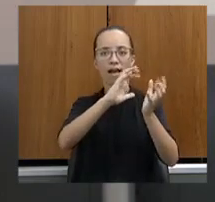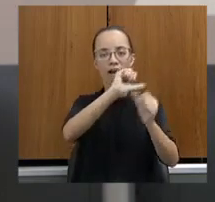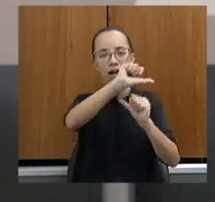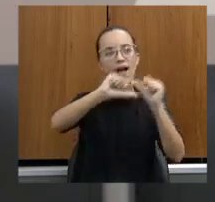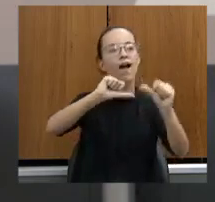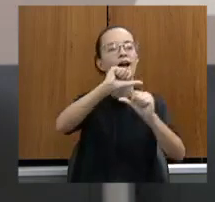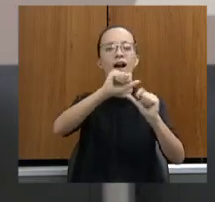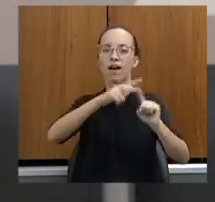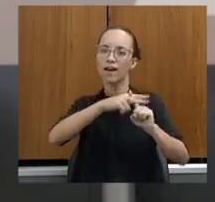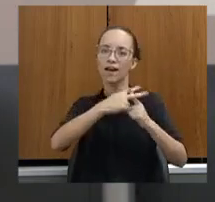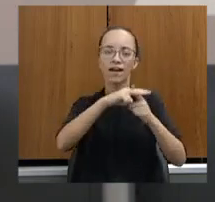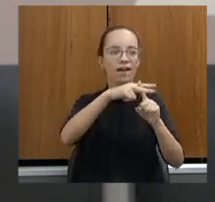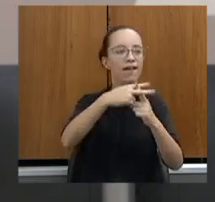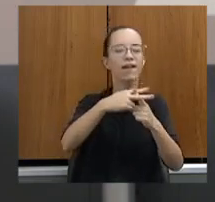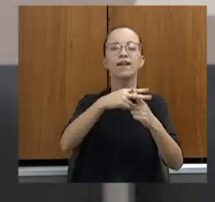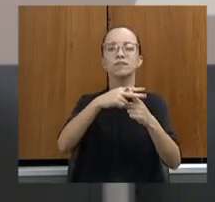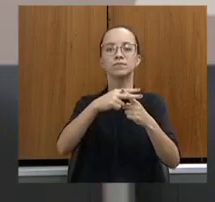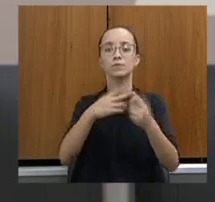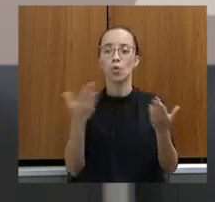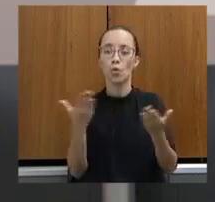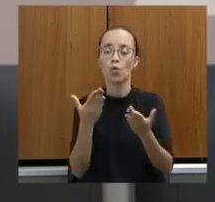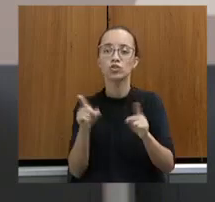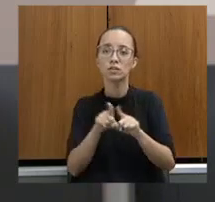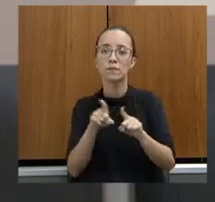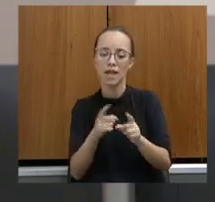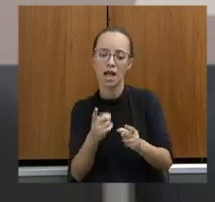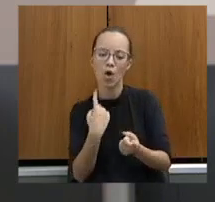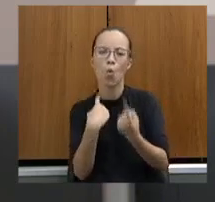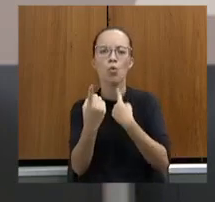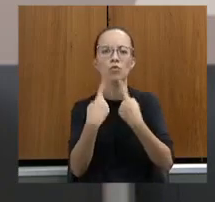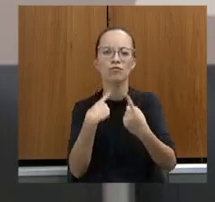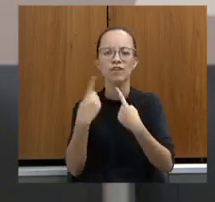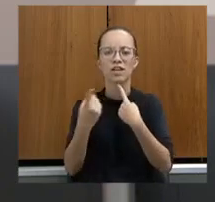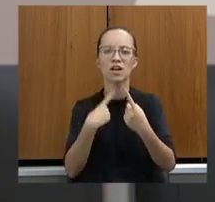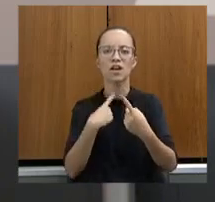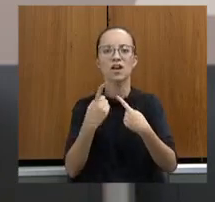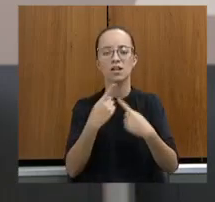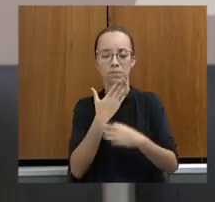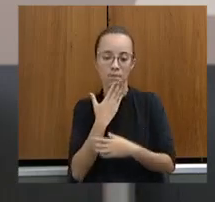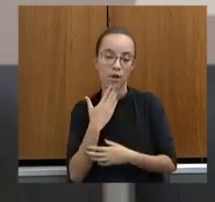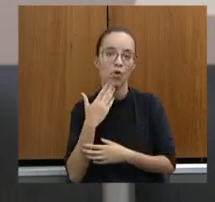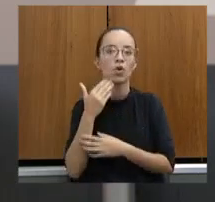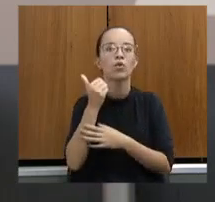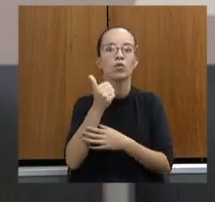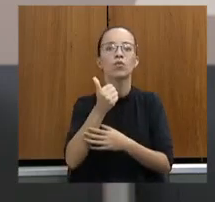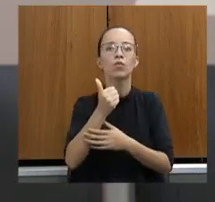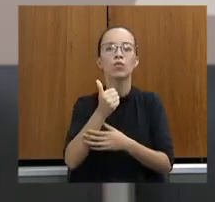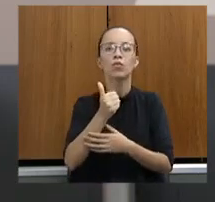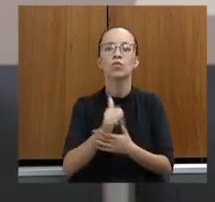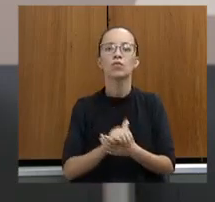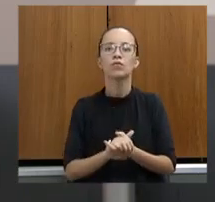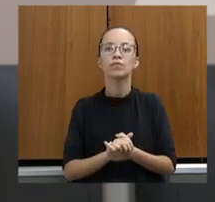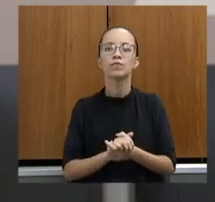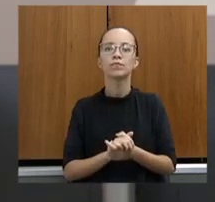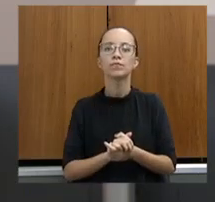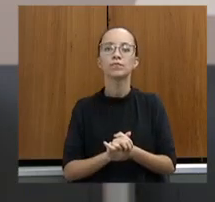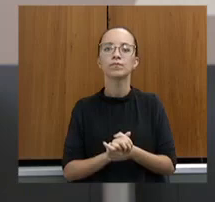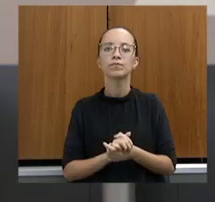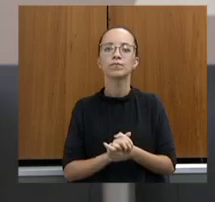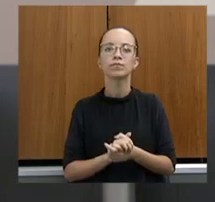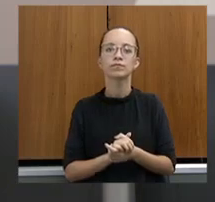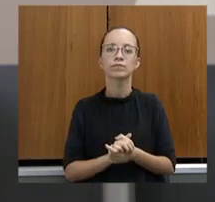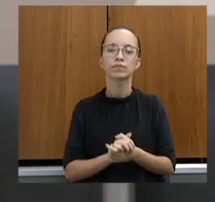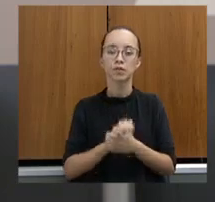as recuperação de rodovias que hoje é um projeto o tempo necessitando hoje para todo lado